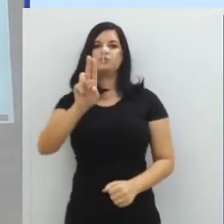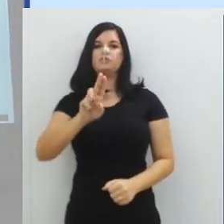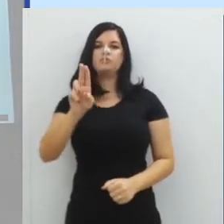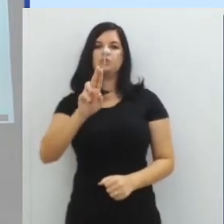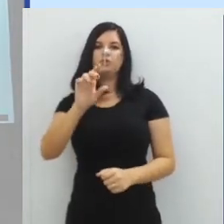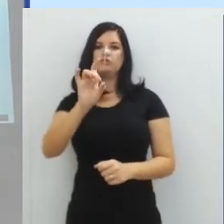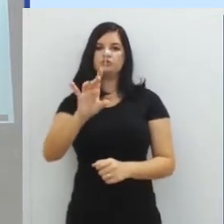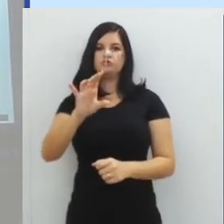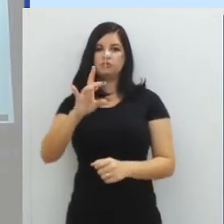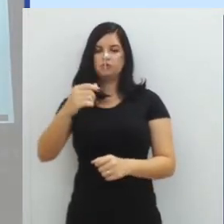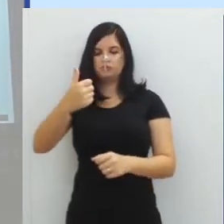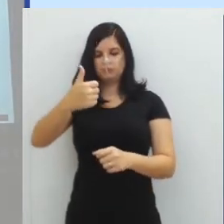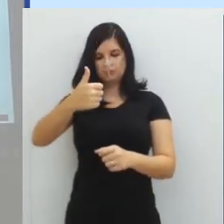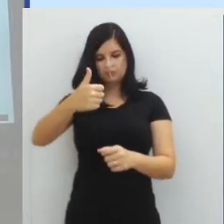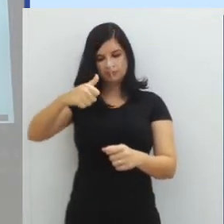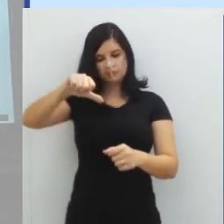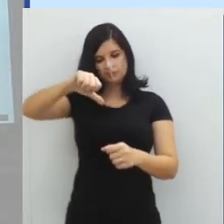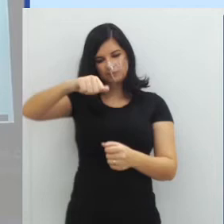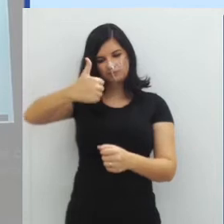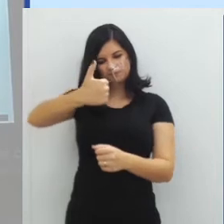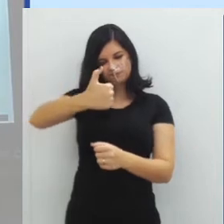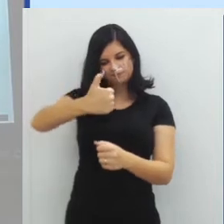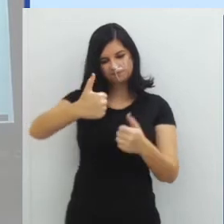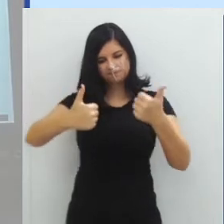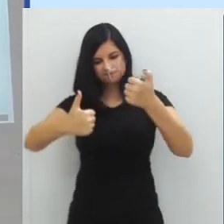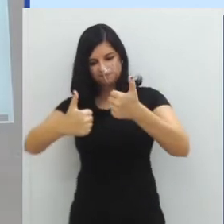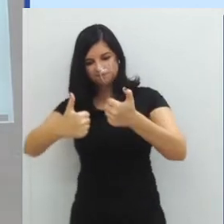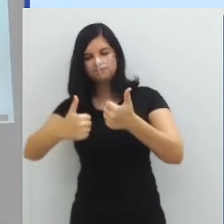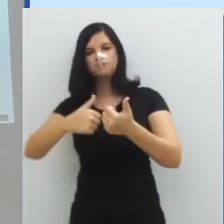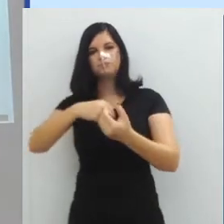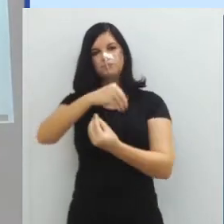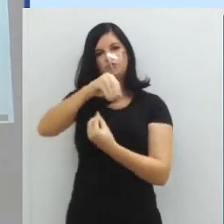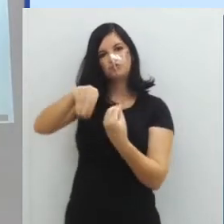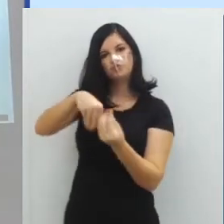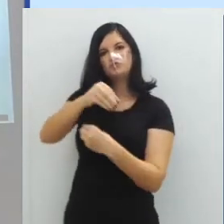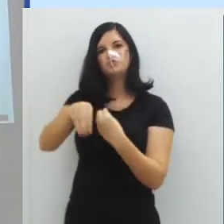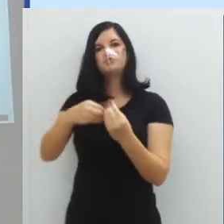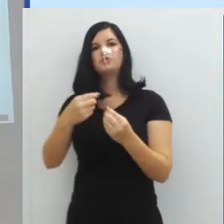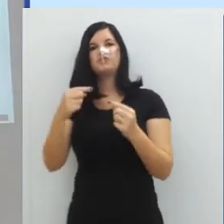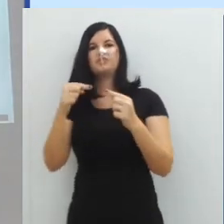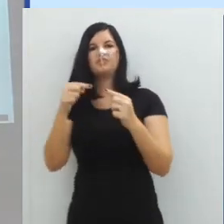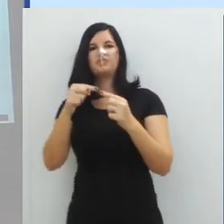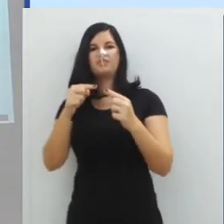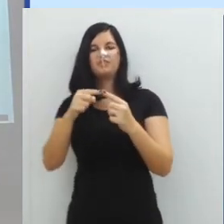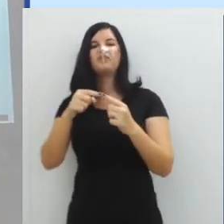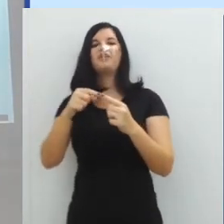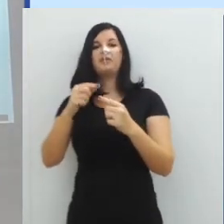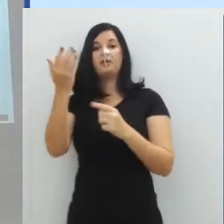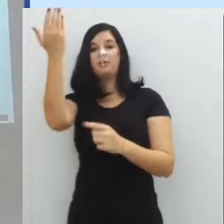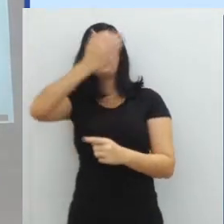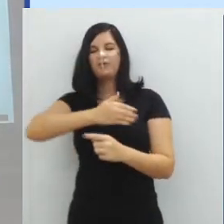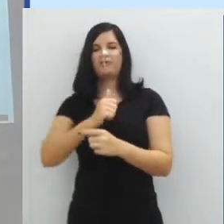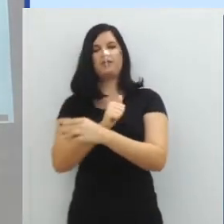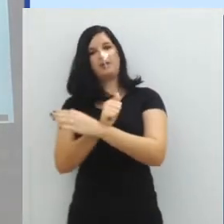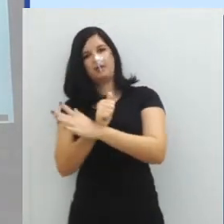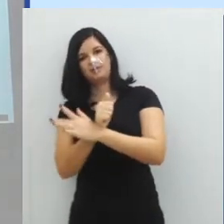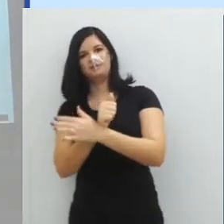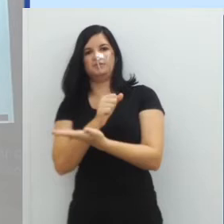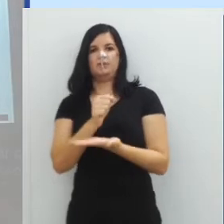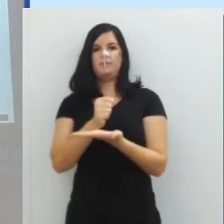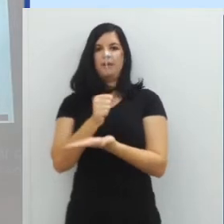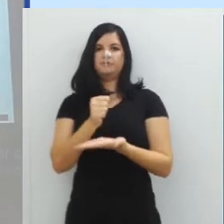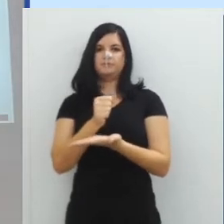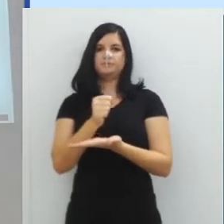da aplicação de algumas outras substâncias, que a gente chama de indicadores de ácidos e base, tá certo?